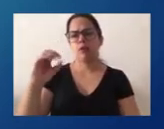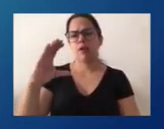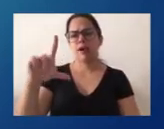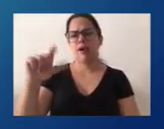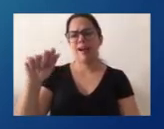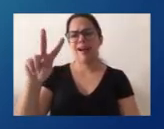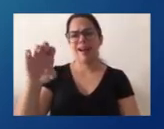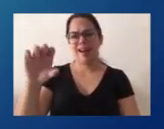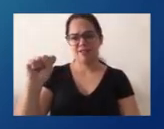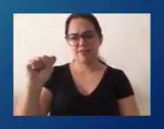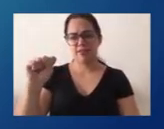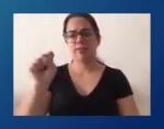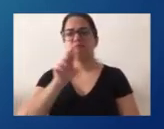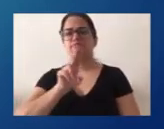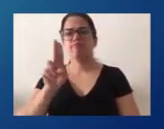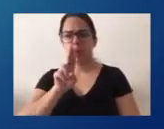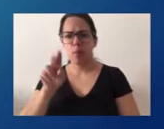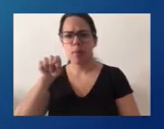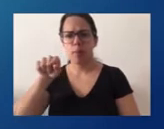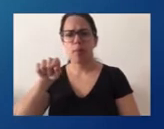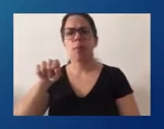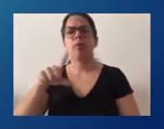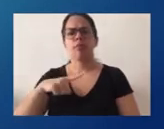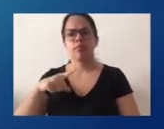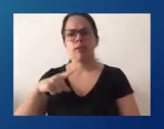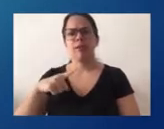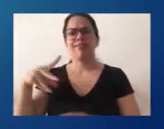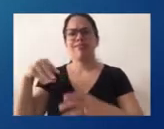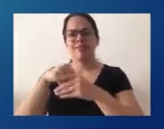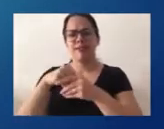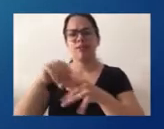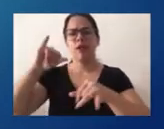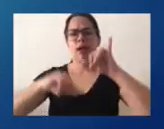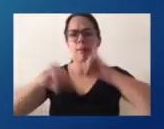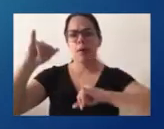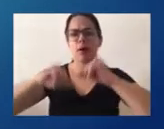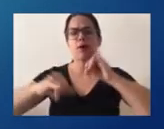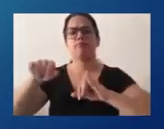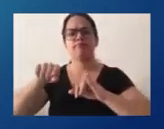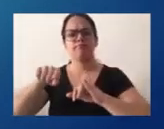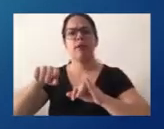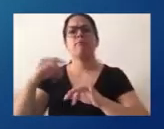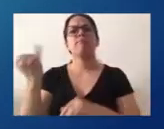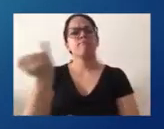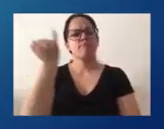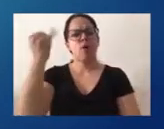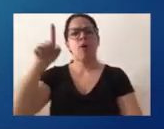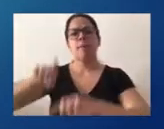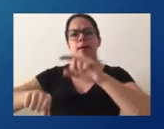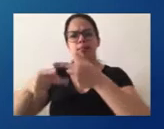Bem, entre esses equipamentos que geram muito calor, nós podemos destacar as autoclaves, que estão presentes, em